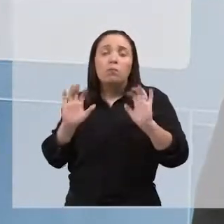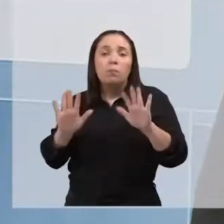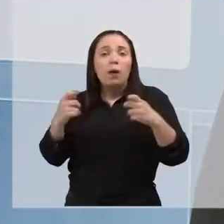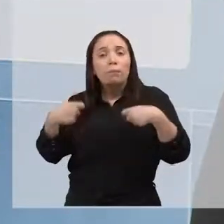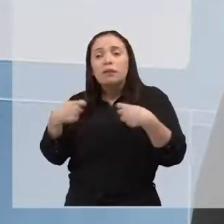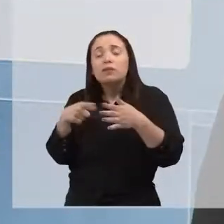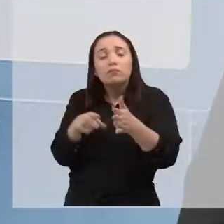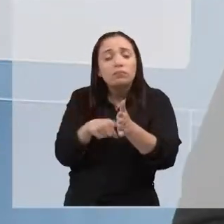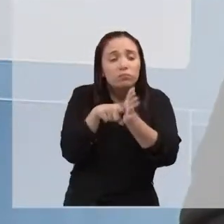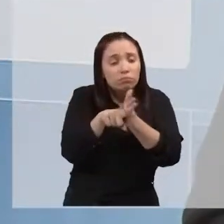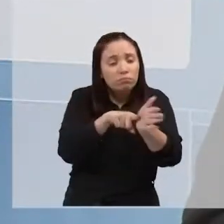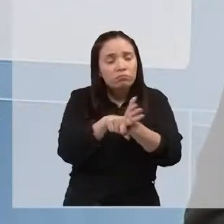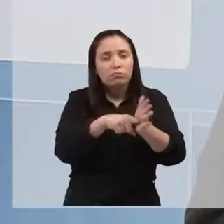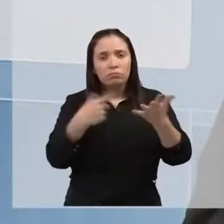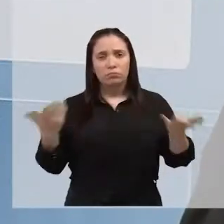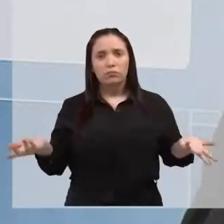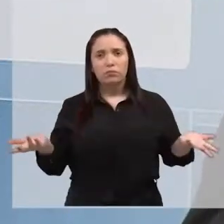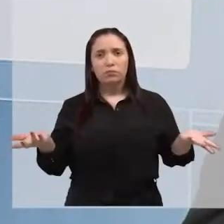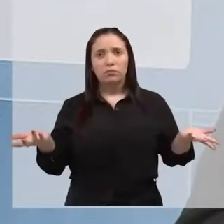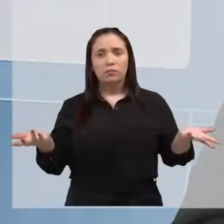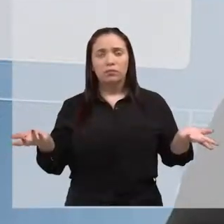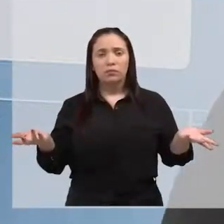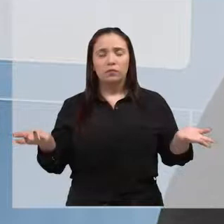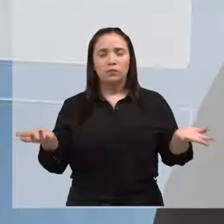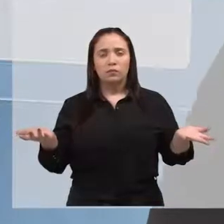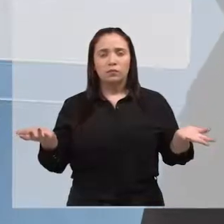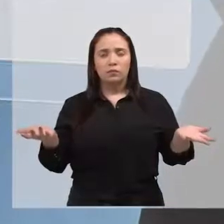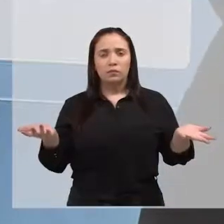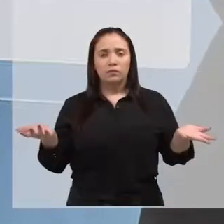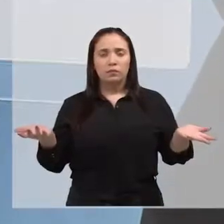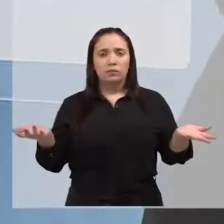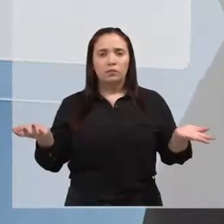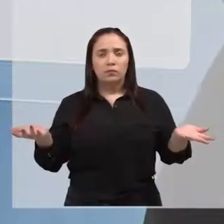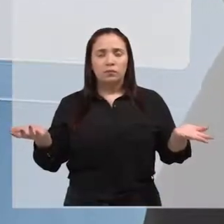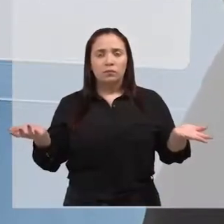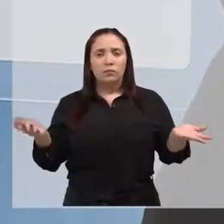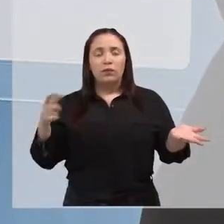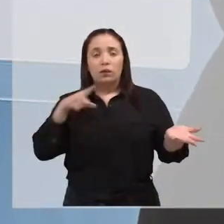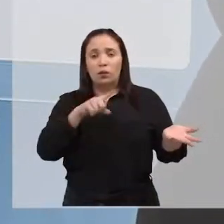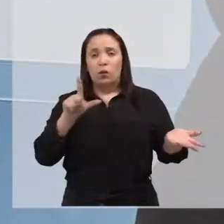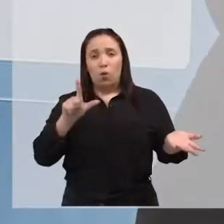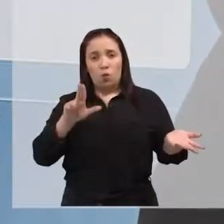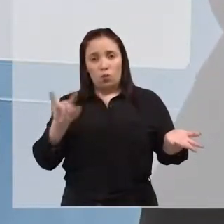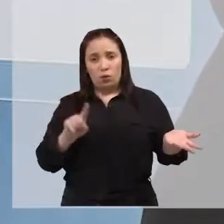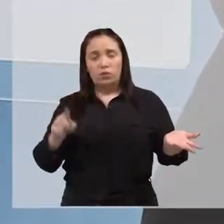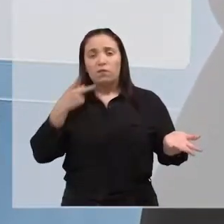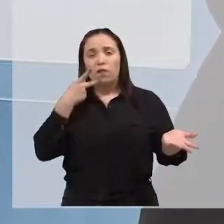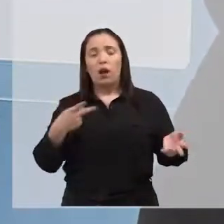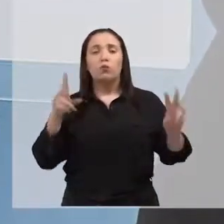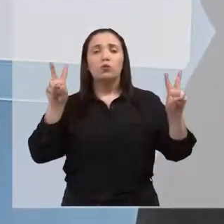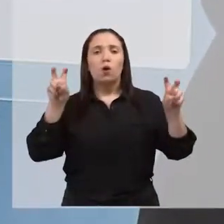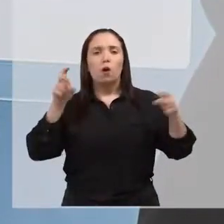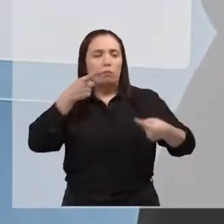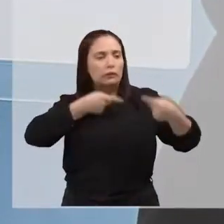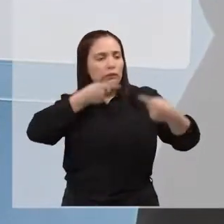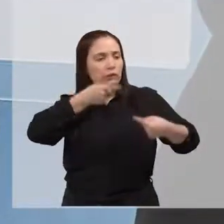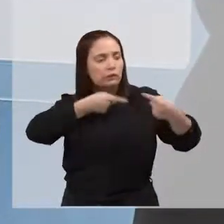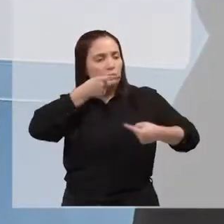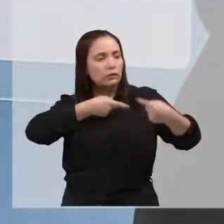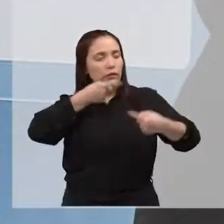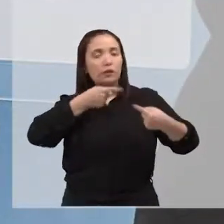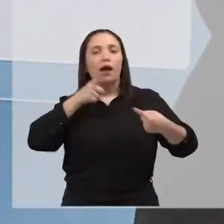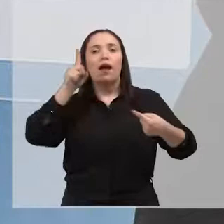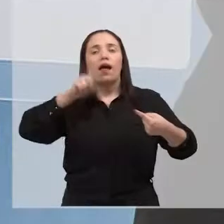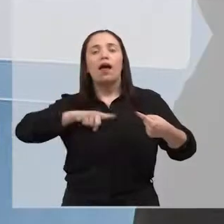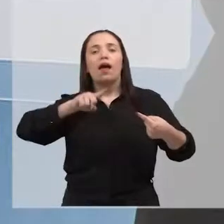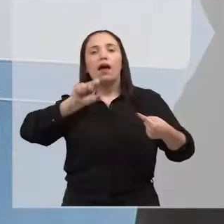Né? Já entrando para a justiça como o Luiz queria entrar, o Luiz falou a questão do acirramento provocado agora pelo Supremo